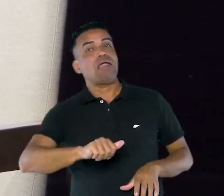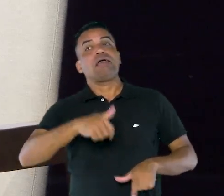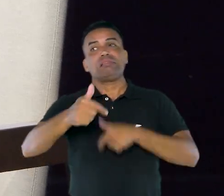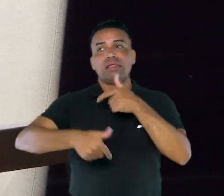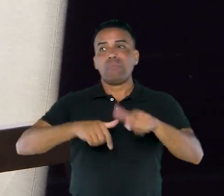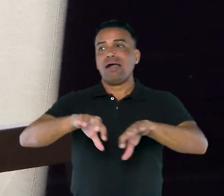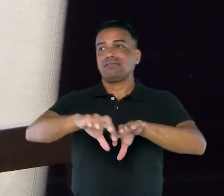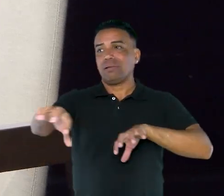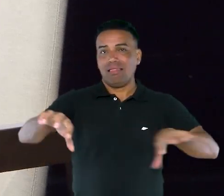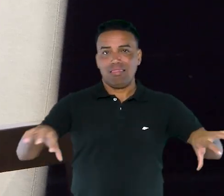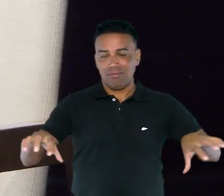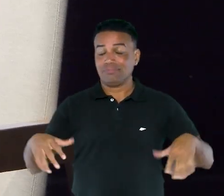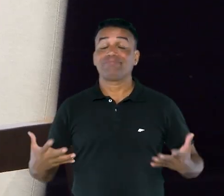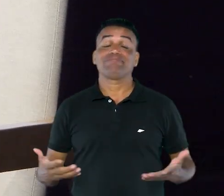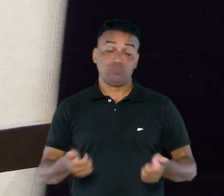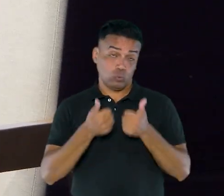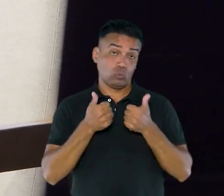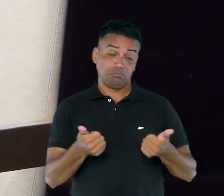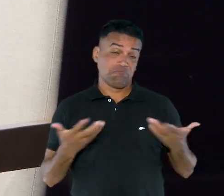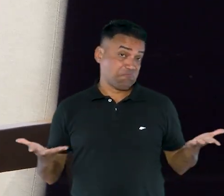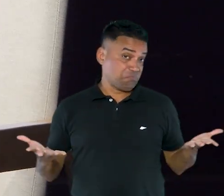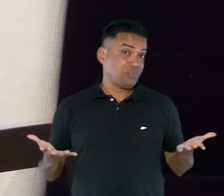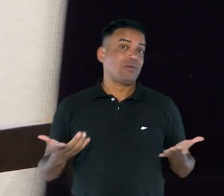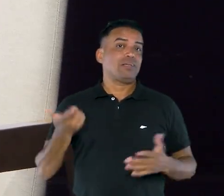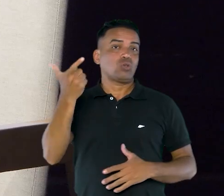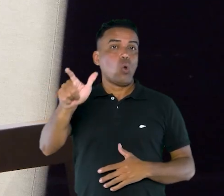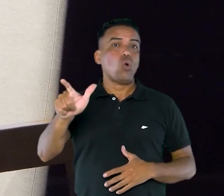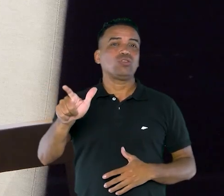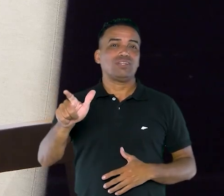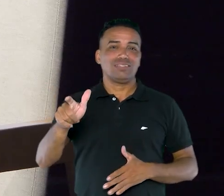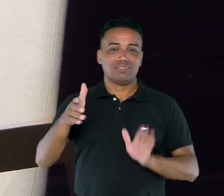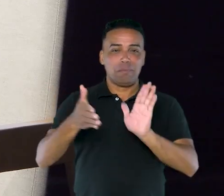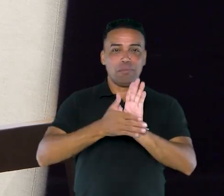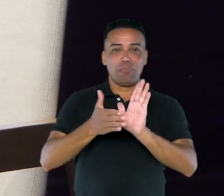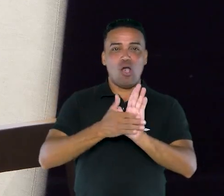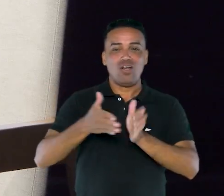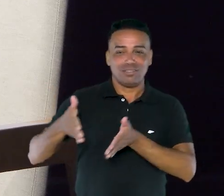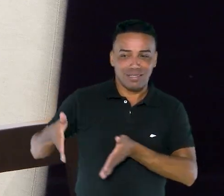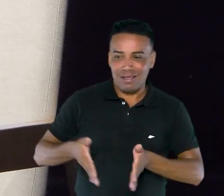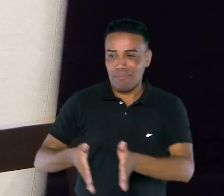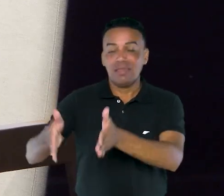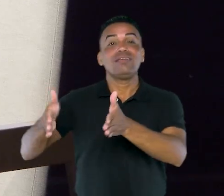trabalho, porque o excedente de agricultura. Tudo bem, mas a gente teria outros caminhos. A humanidade tem outros